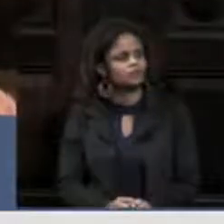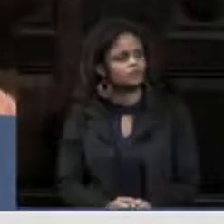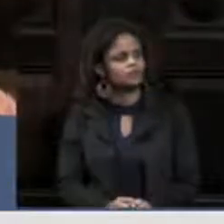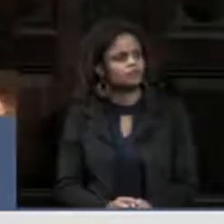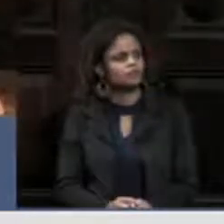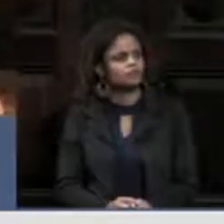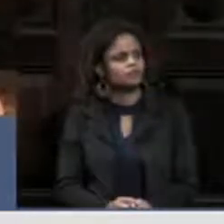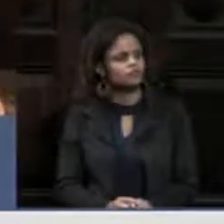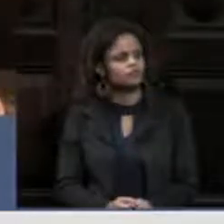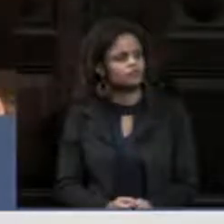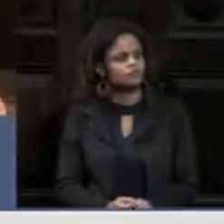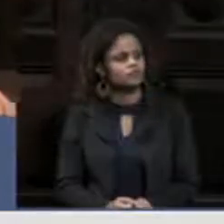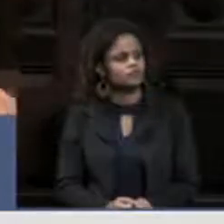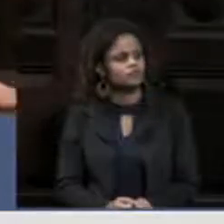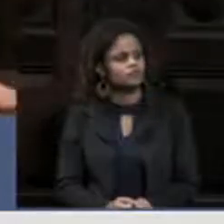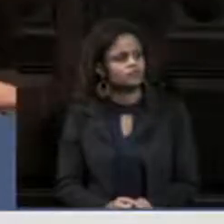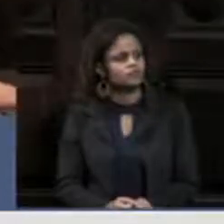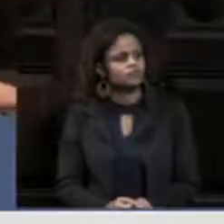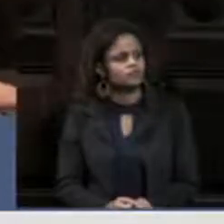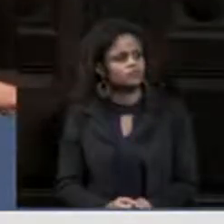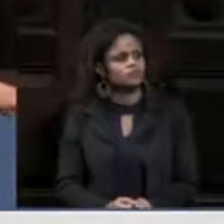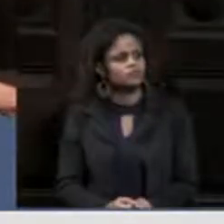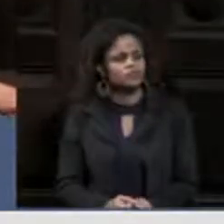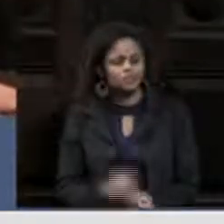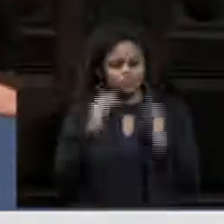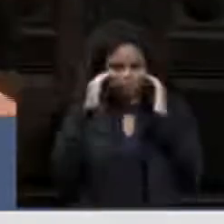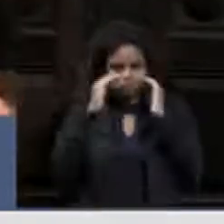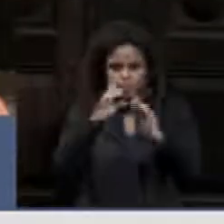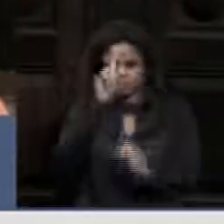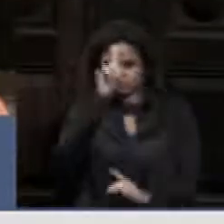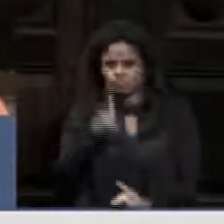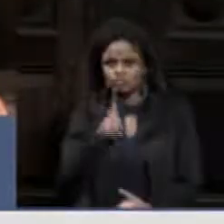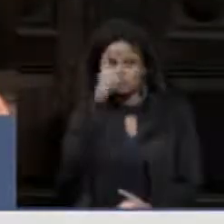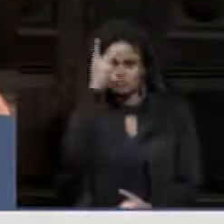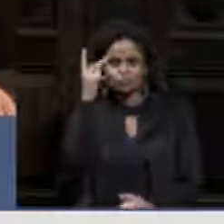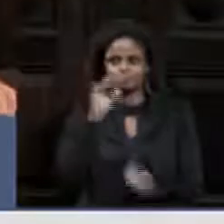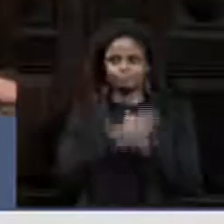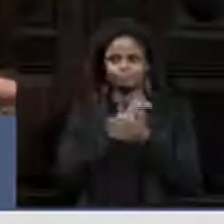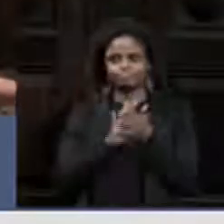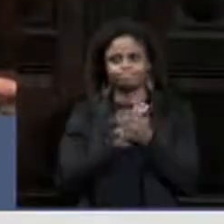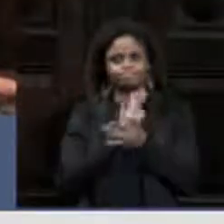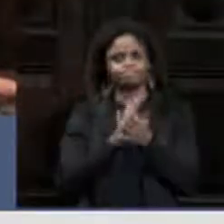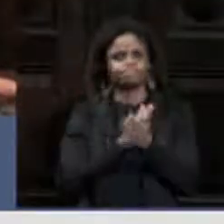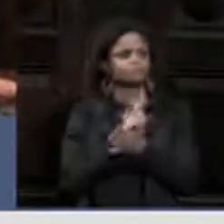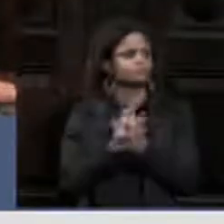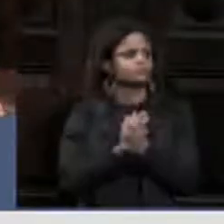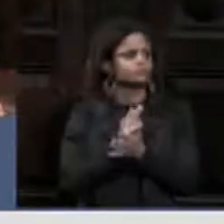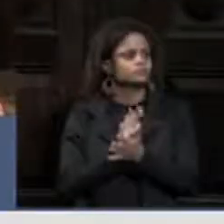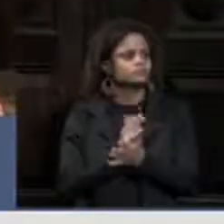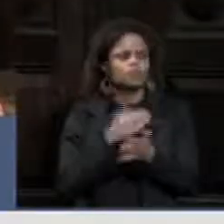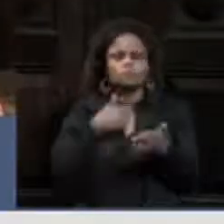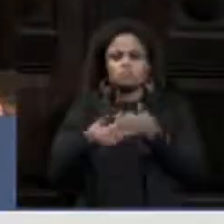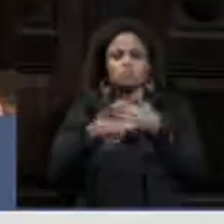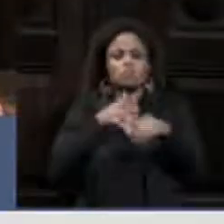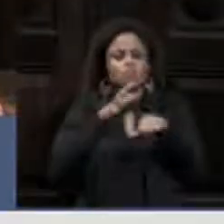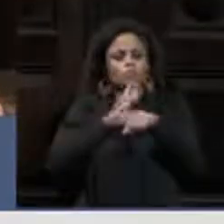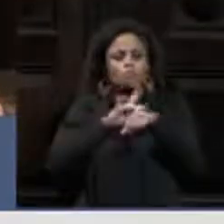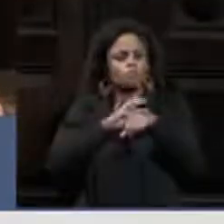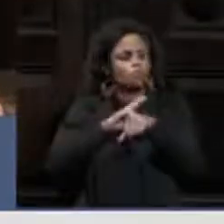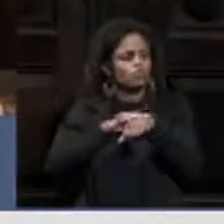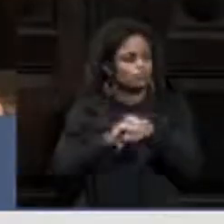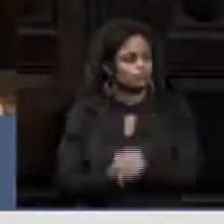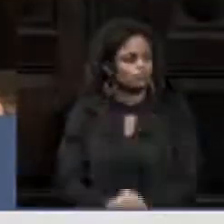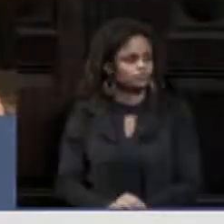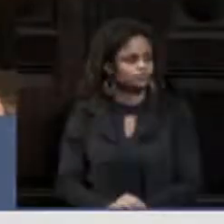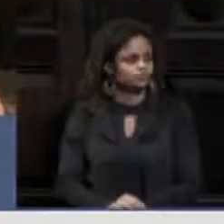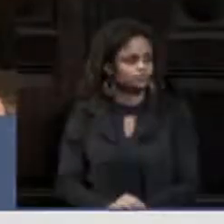dos preceitos dos direitos humanos, em qualquer nível de doença. O